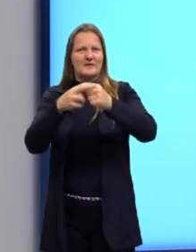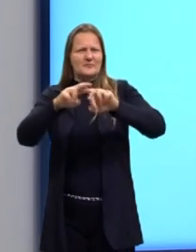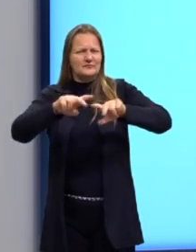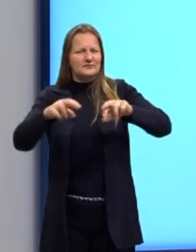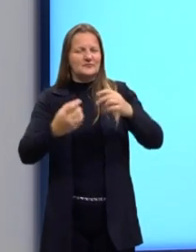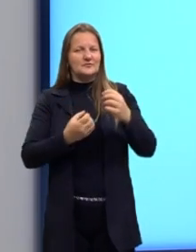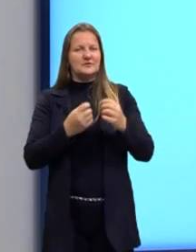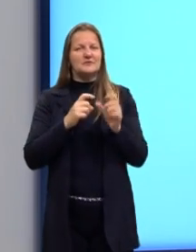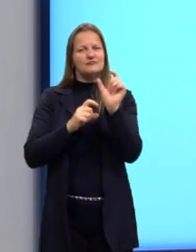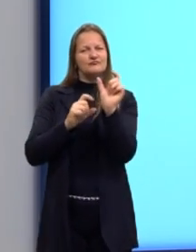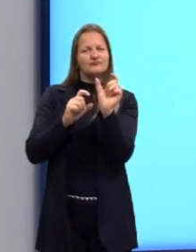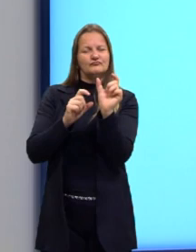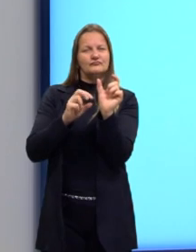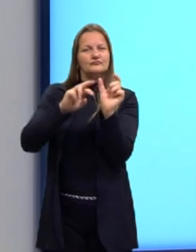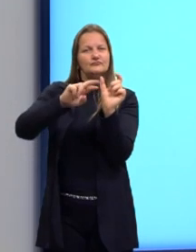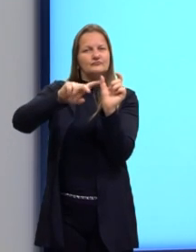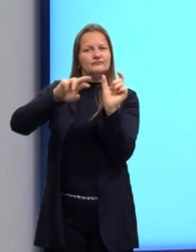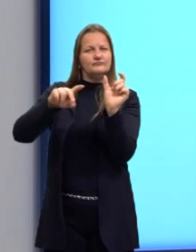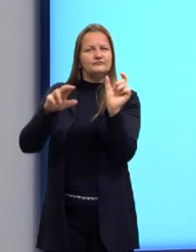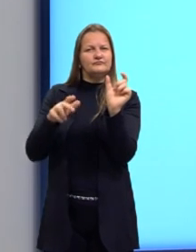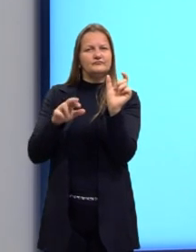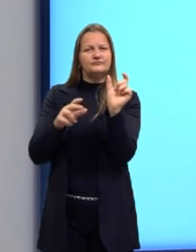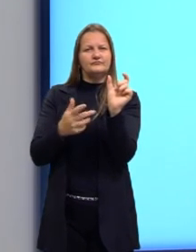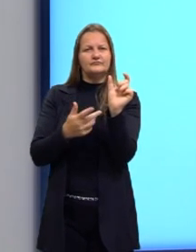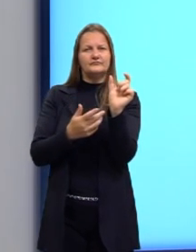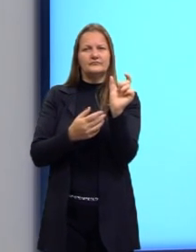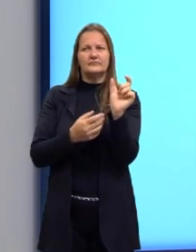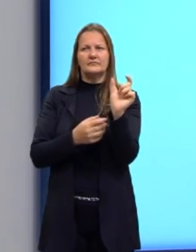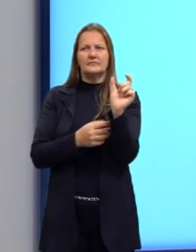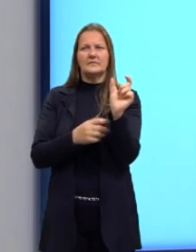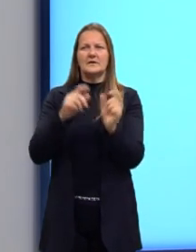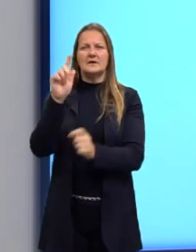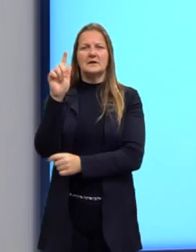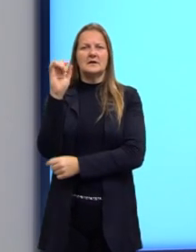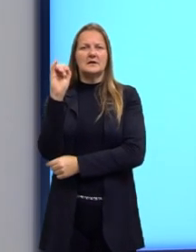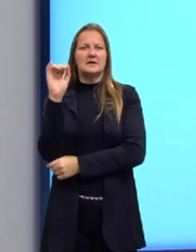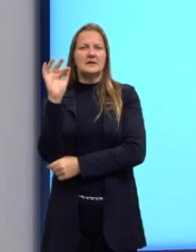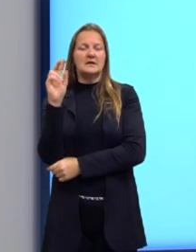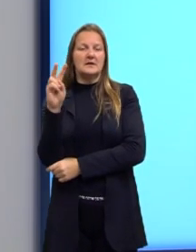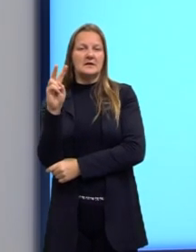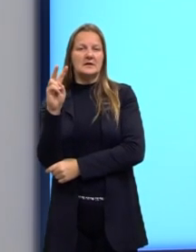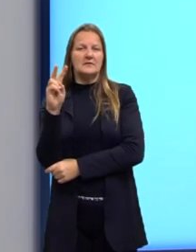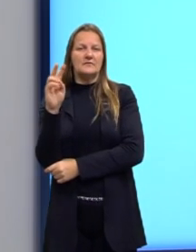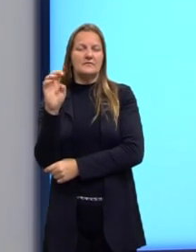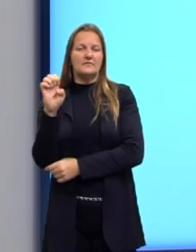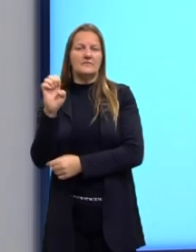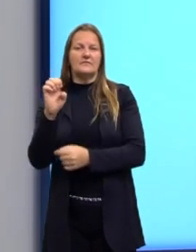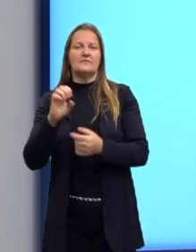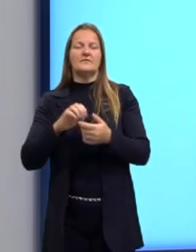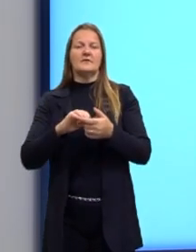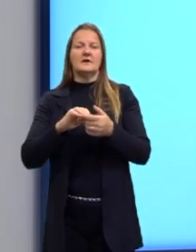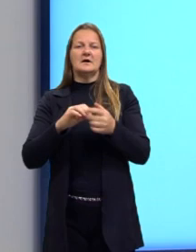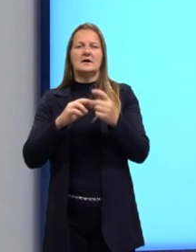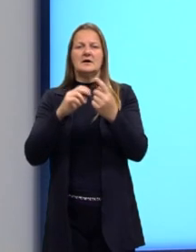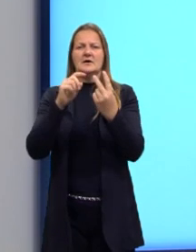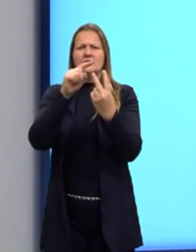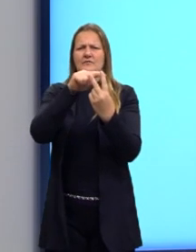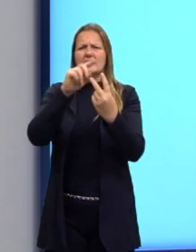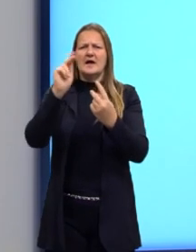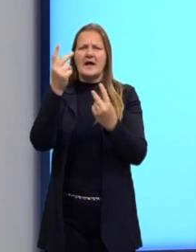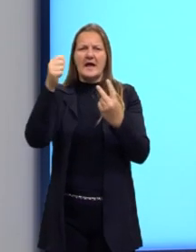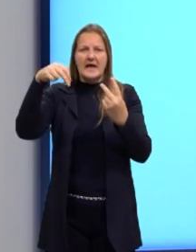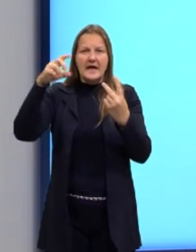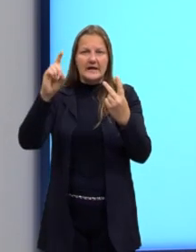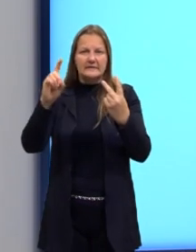expressões podem ver que eu tenho eu tenho hand eu tenho speak tenho vários verbos que são